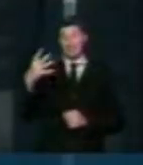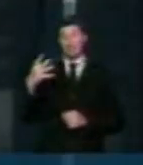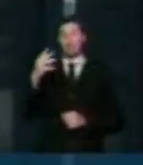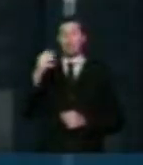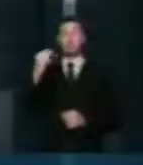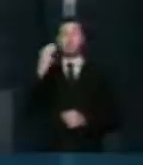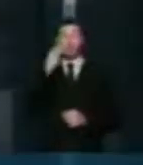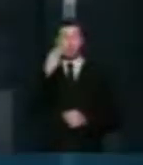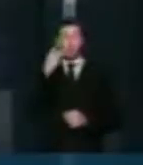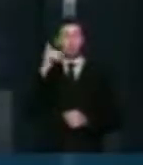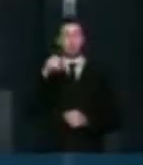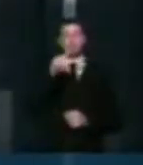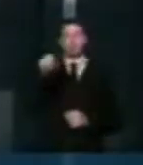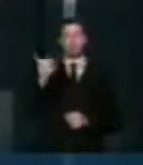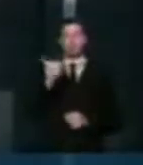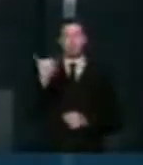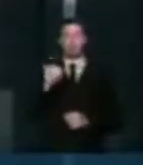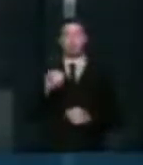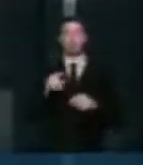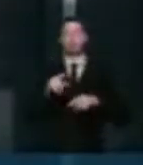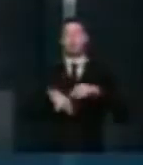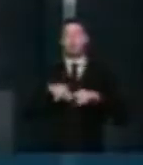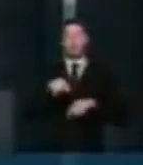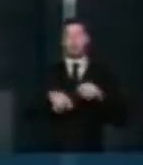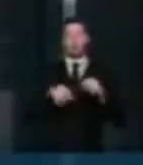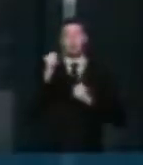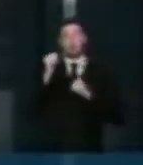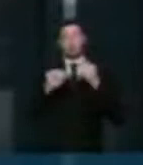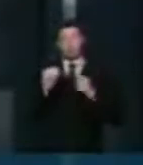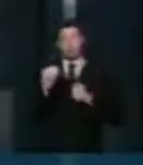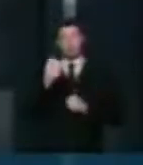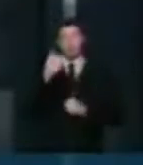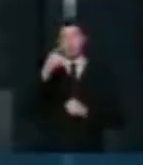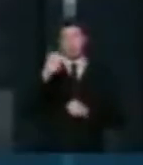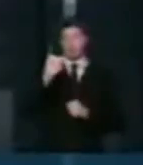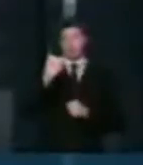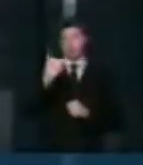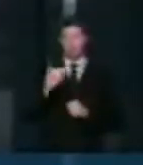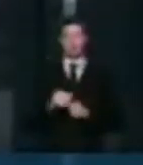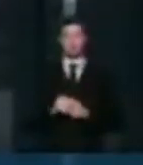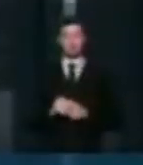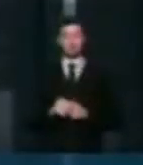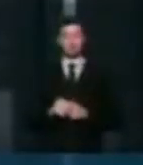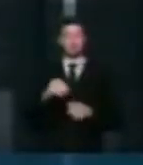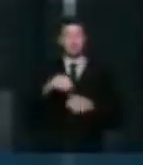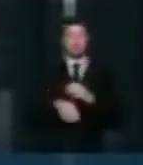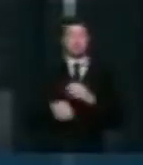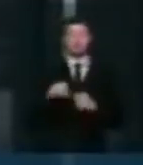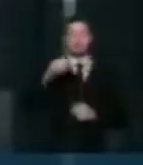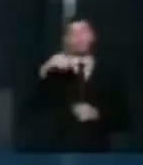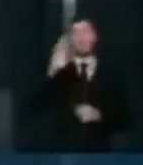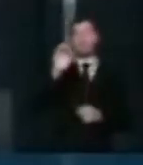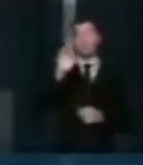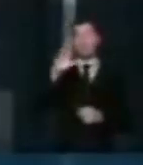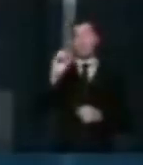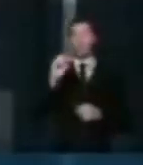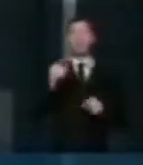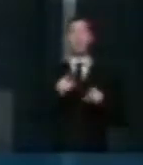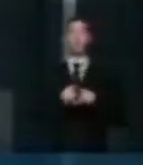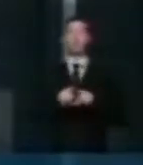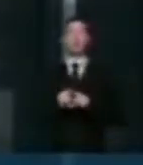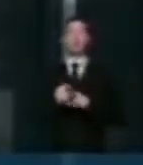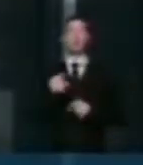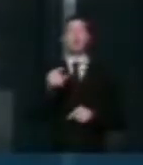em cortes no imposto sobre produtos industrializados, o IPI, sobre a linha branca imóveis,